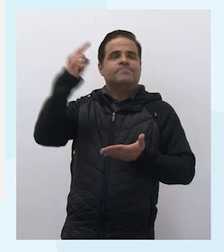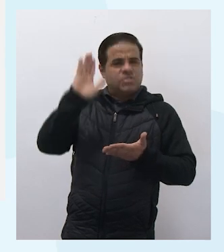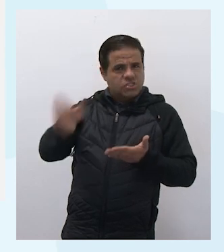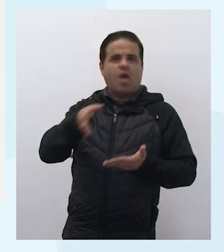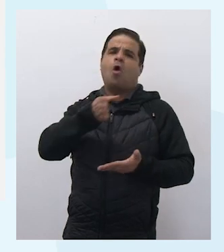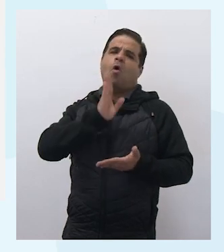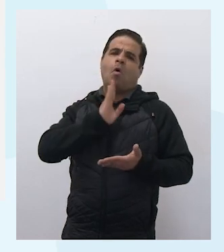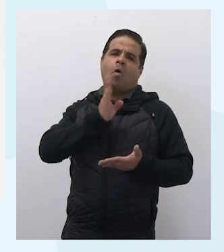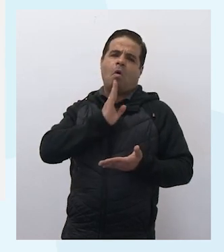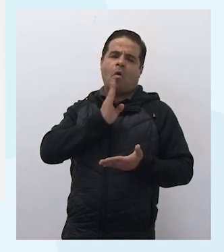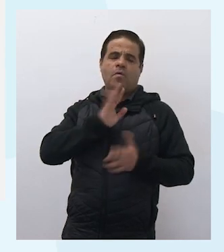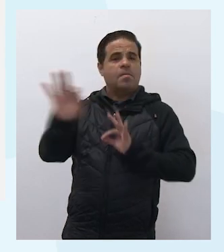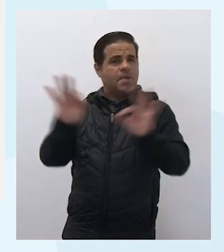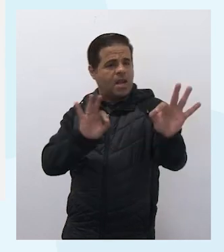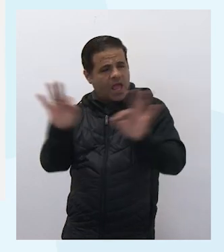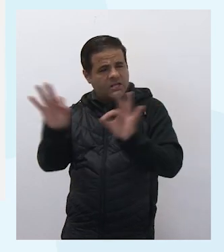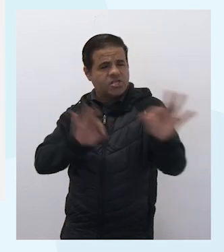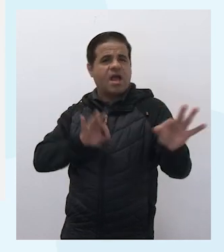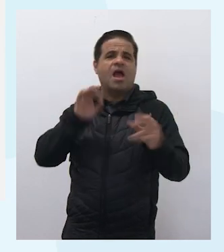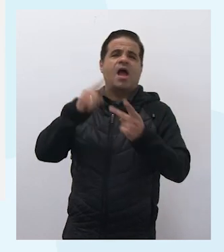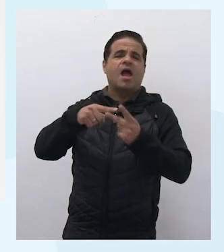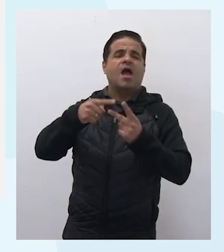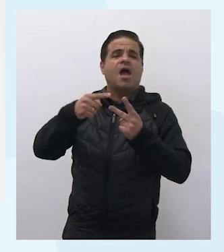já conhece, né? É planejar,